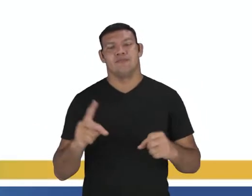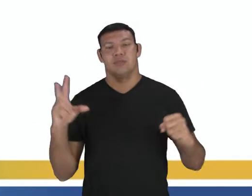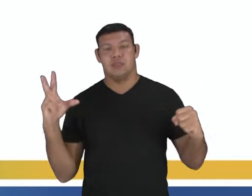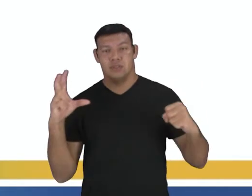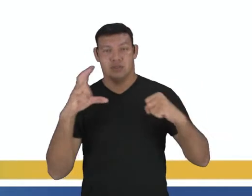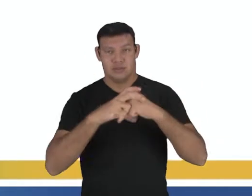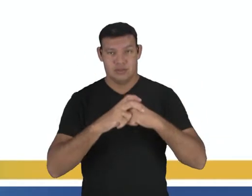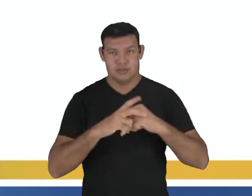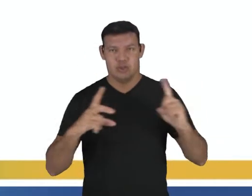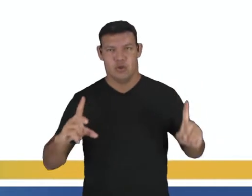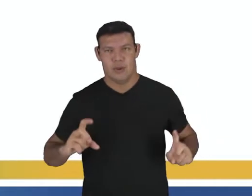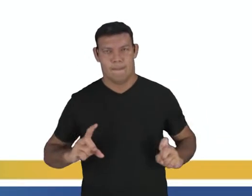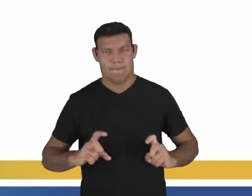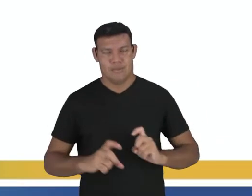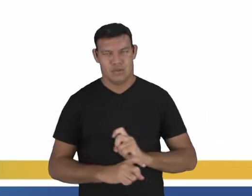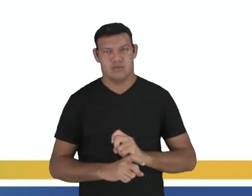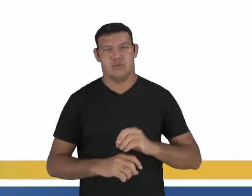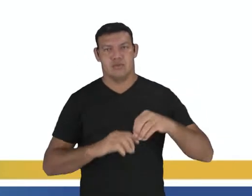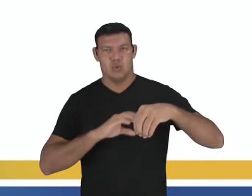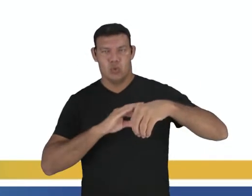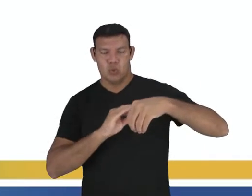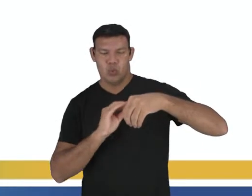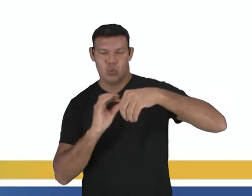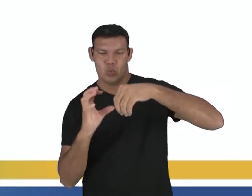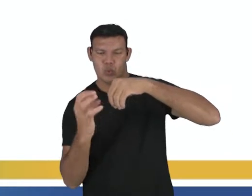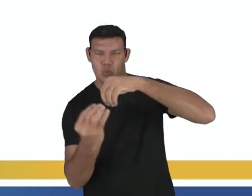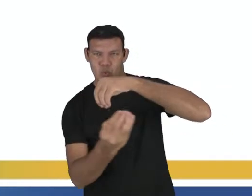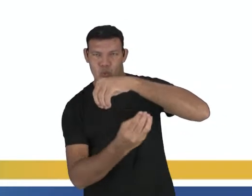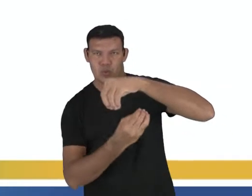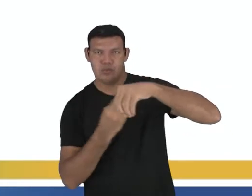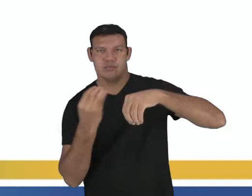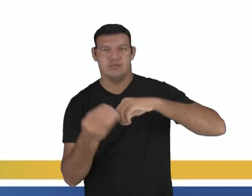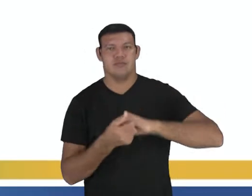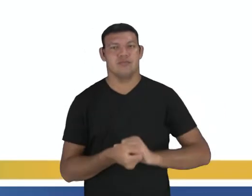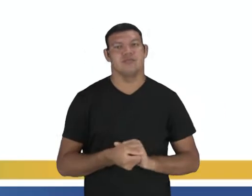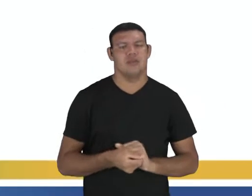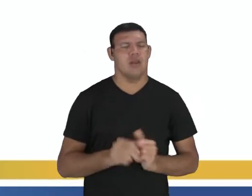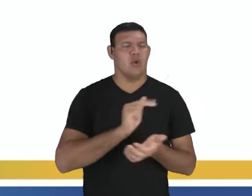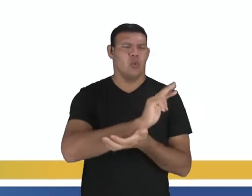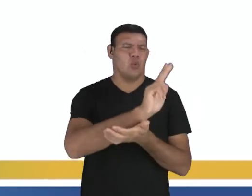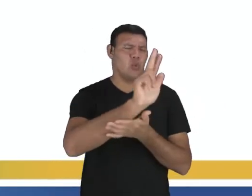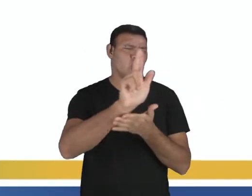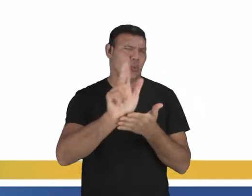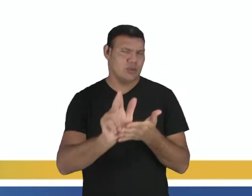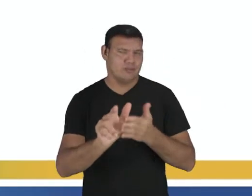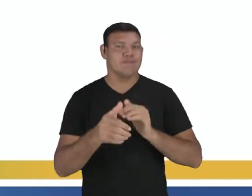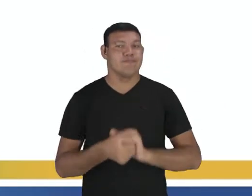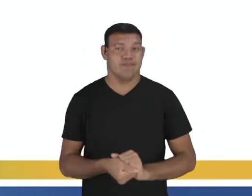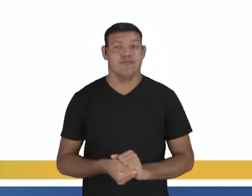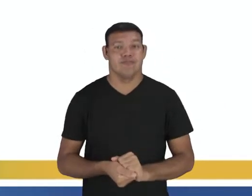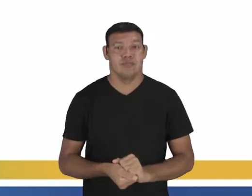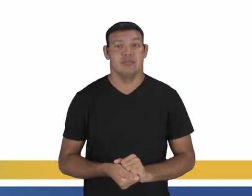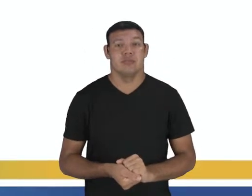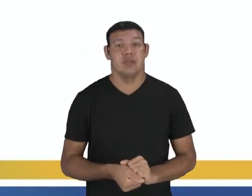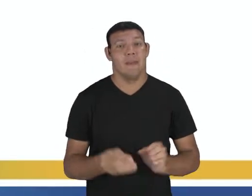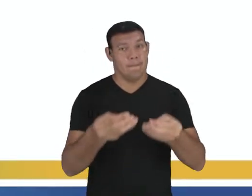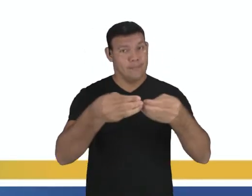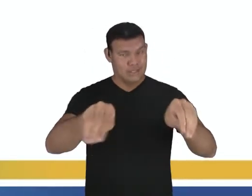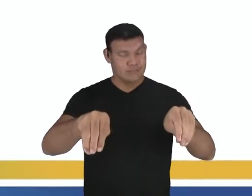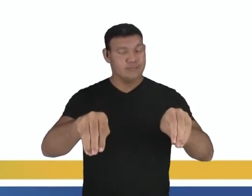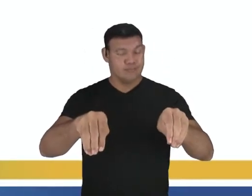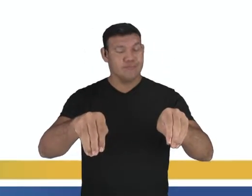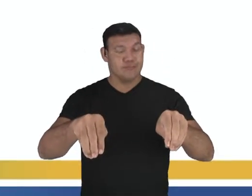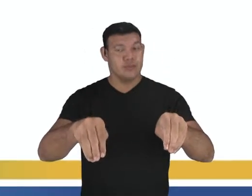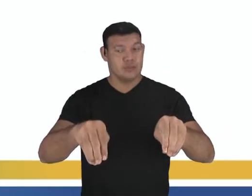vírus, bactérias, fungos, tá bom? Existem vários agentes etiológicos que a gente fala, né? Que são agentes que